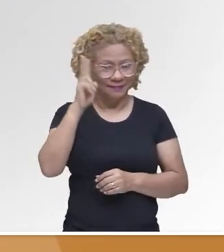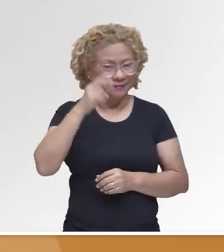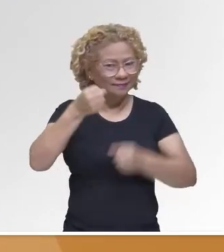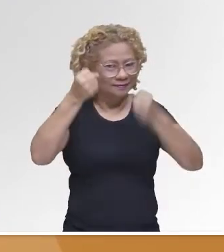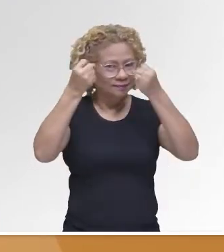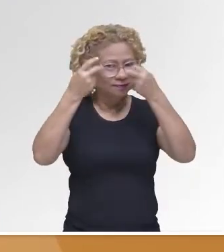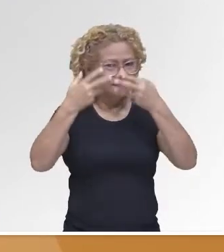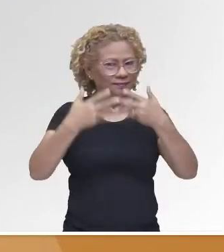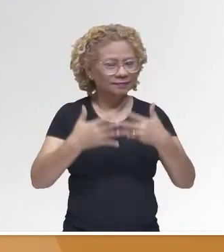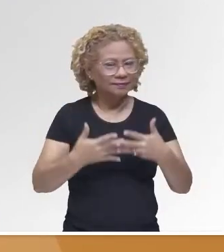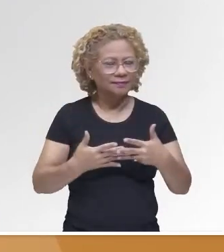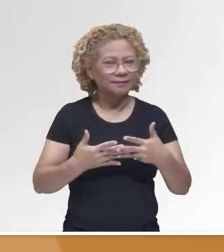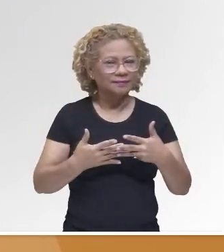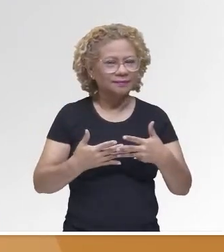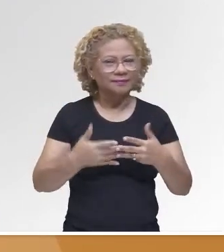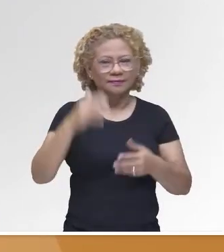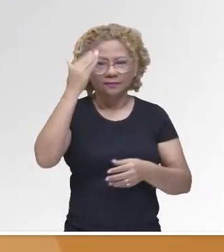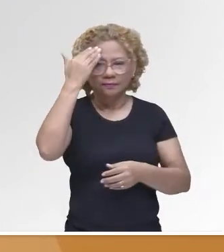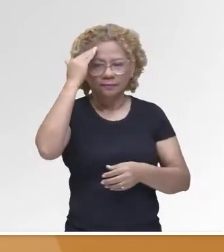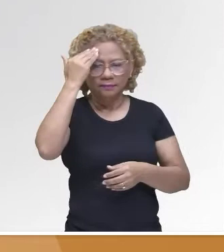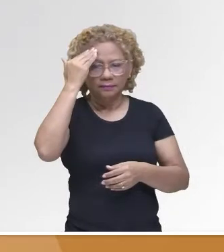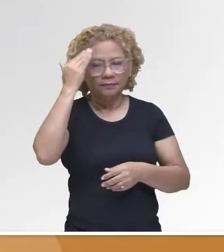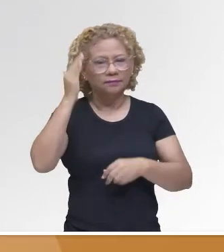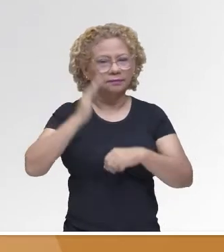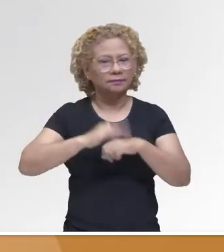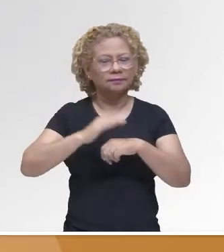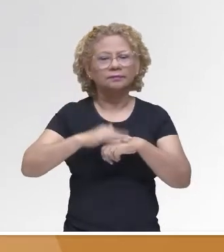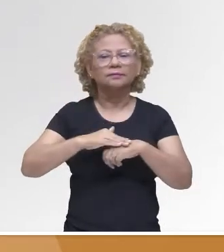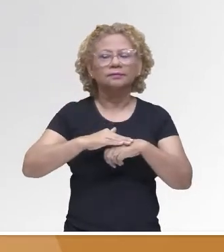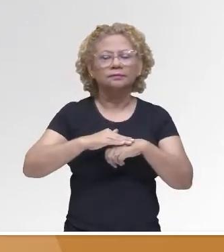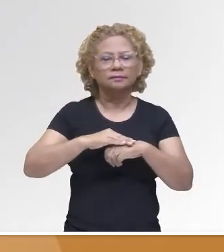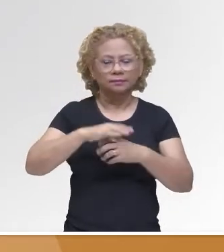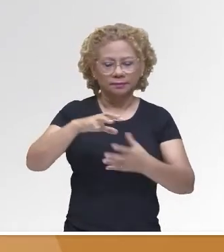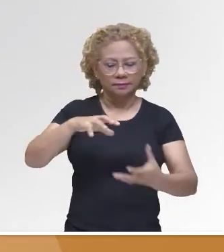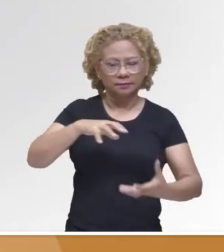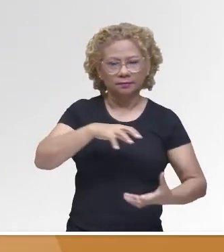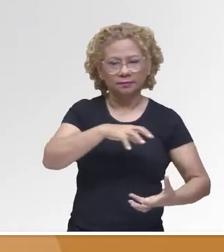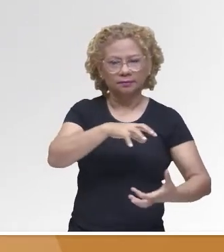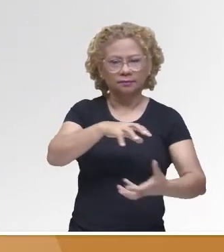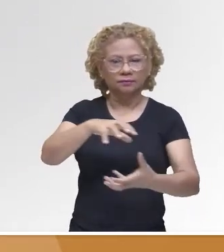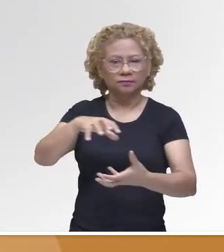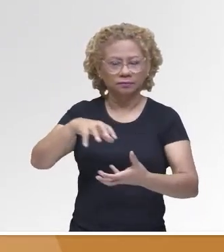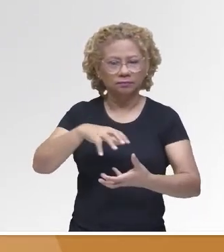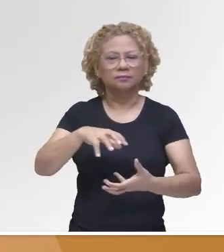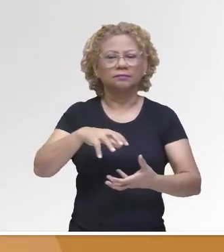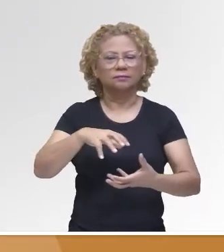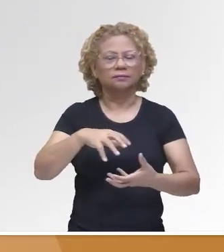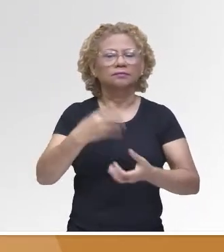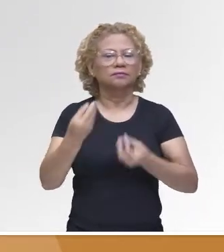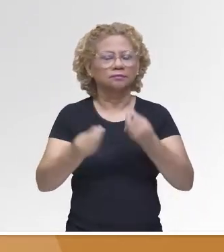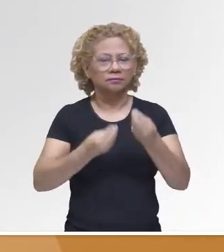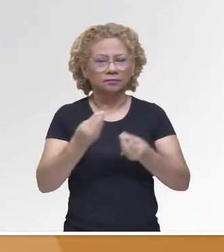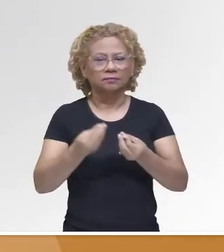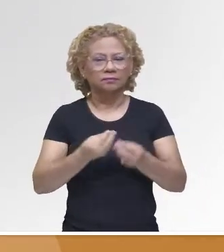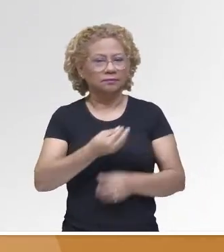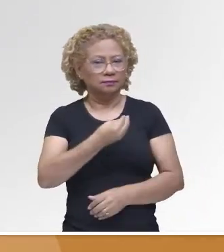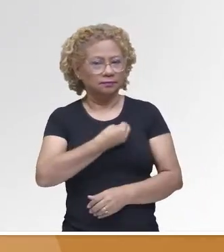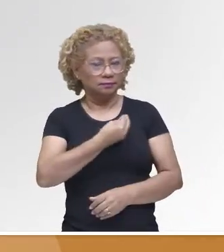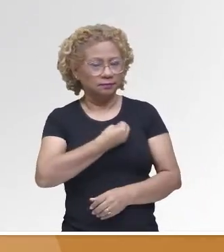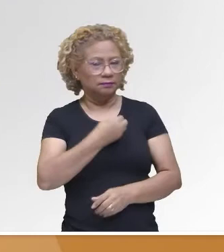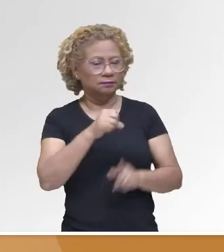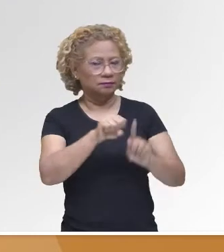Que foi uma forma de compreensão do mundo por meio do convívio social, Nós falamos que é um